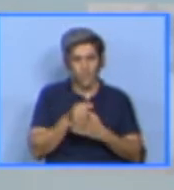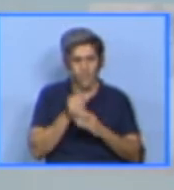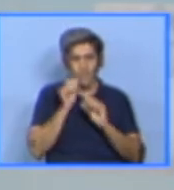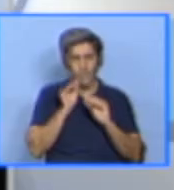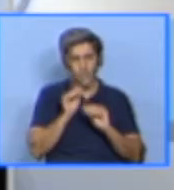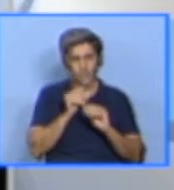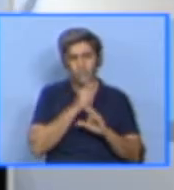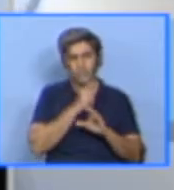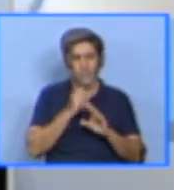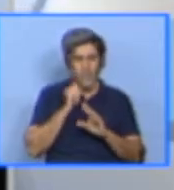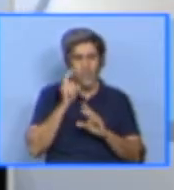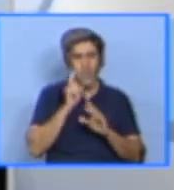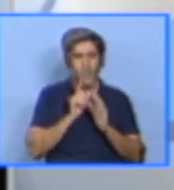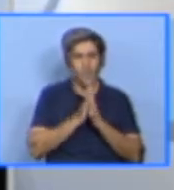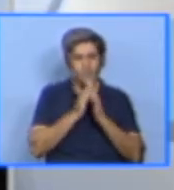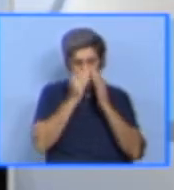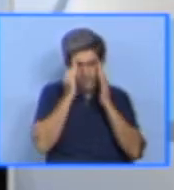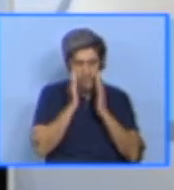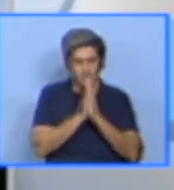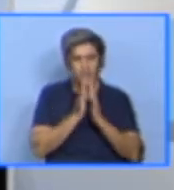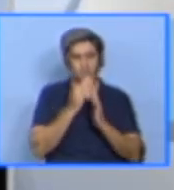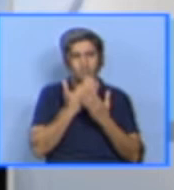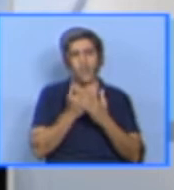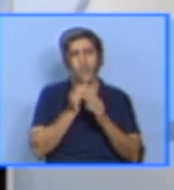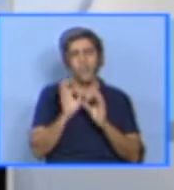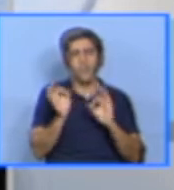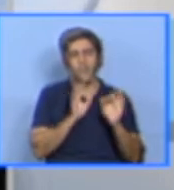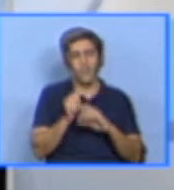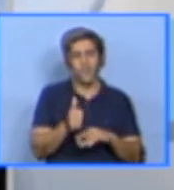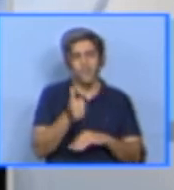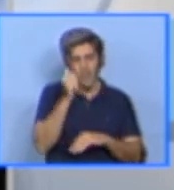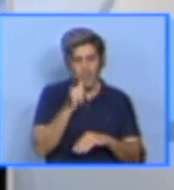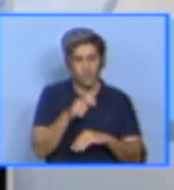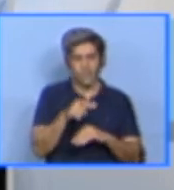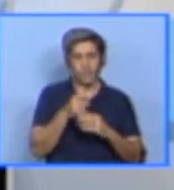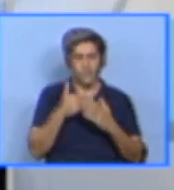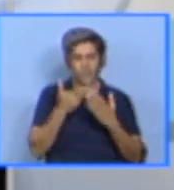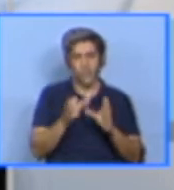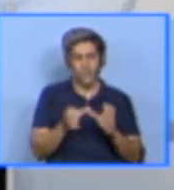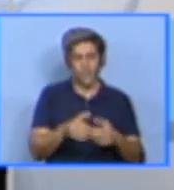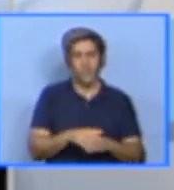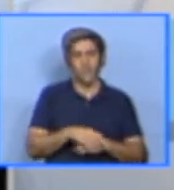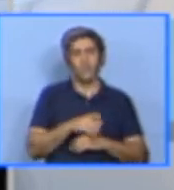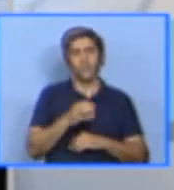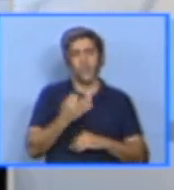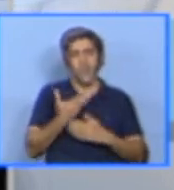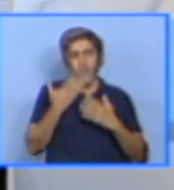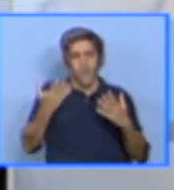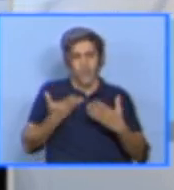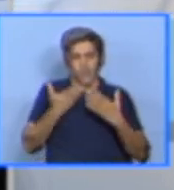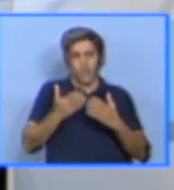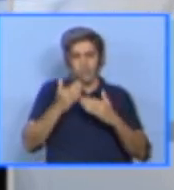formação de padres e de irmãs para que possam estar mais bem preparados para poder ajudar a comunidade. Mas tem sido essencialmente, de facto, esta grande ajuda